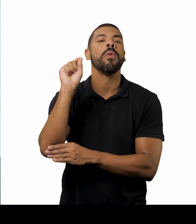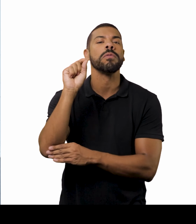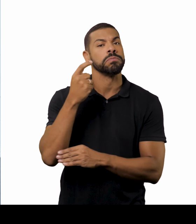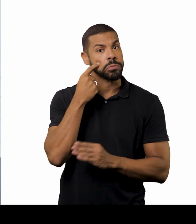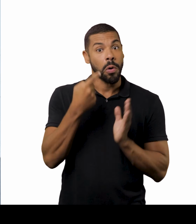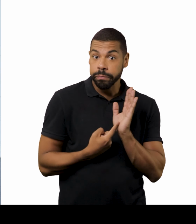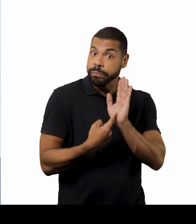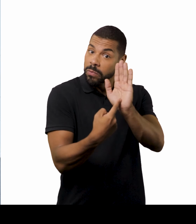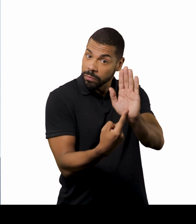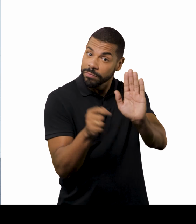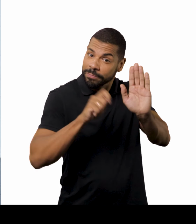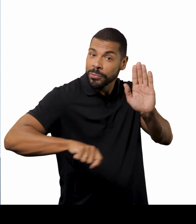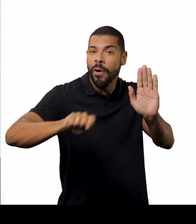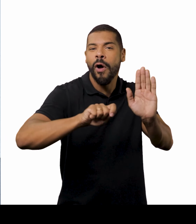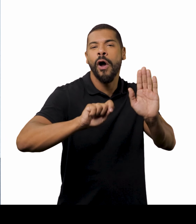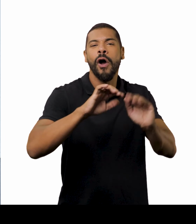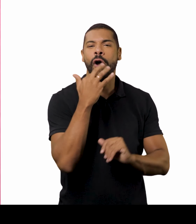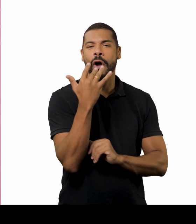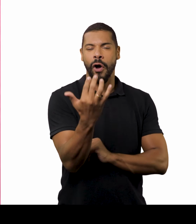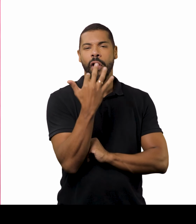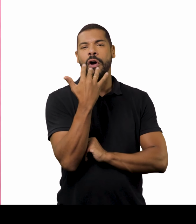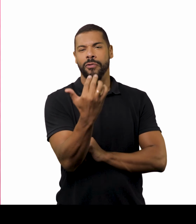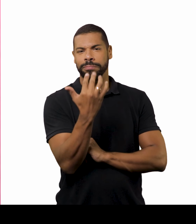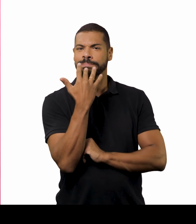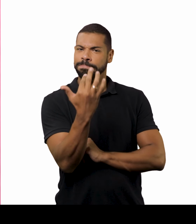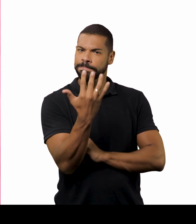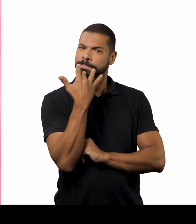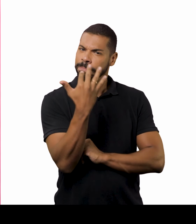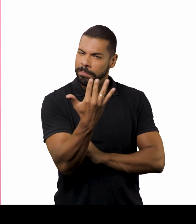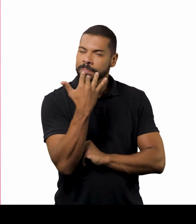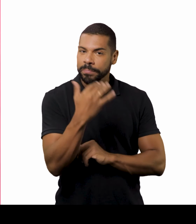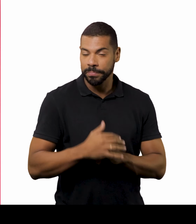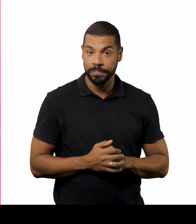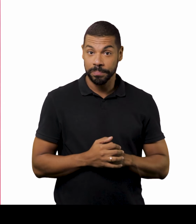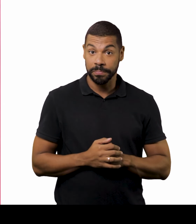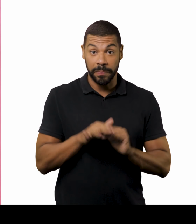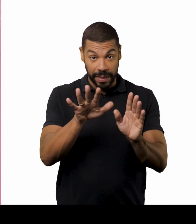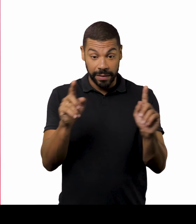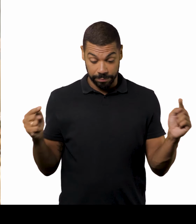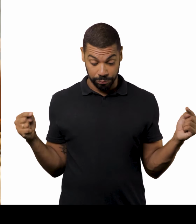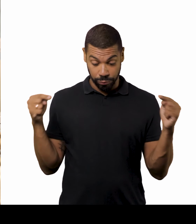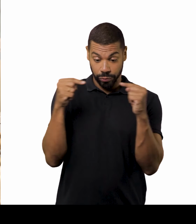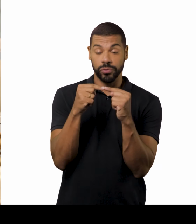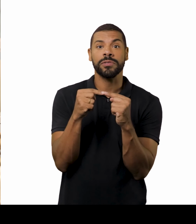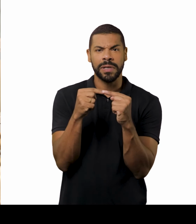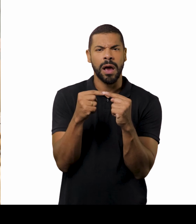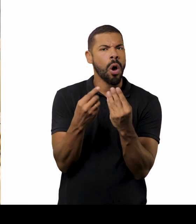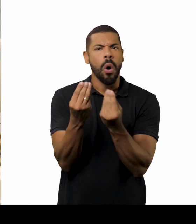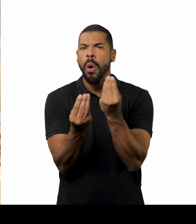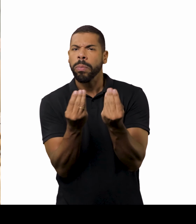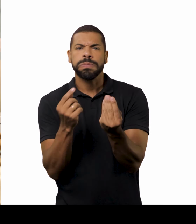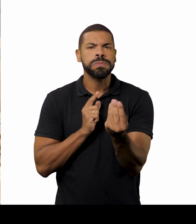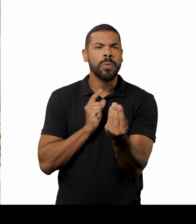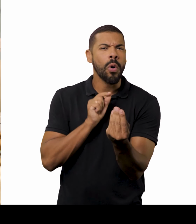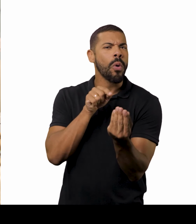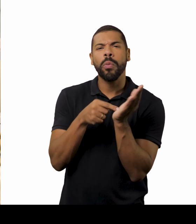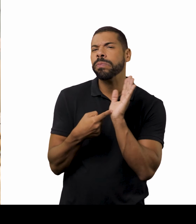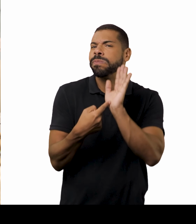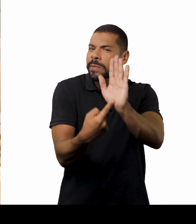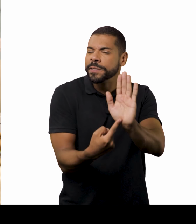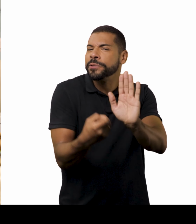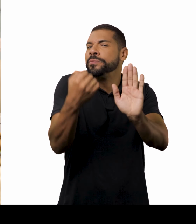em si uma potência absurda de cor e, ao mesmo tempo, uma violência. Isso tudo se conecta, né? Mas como